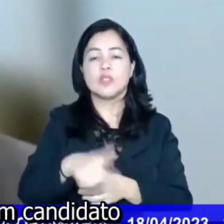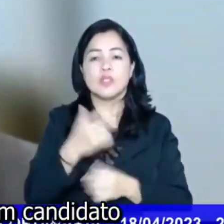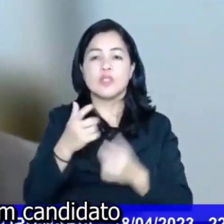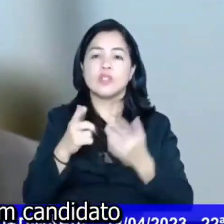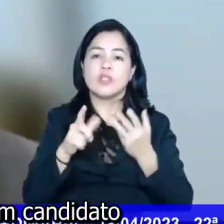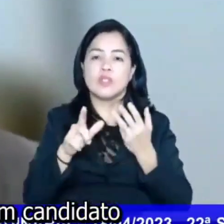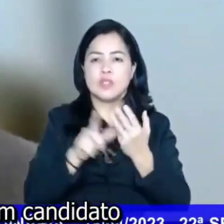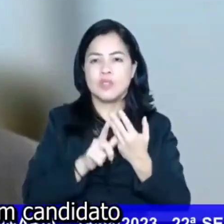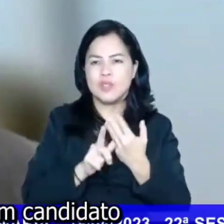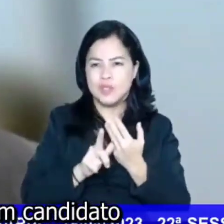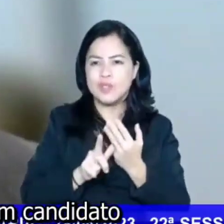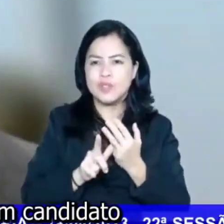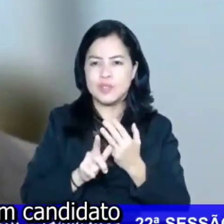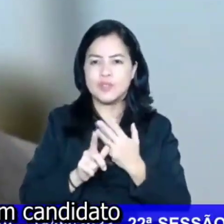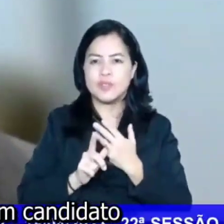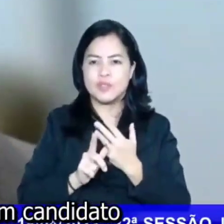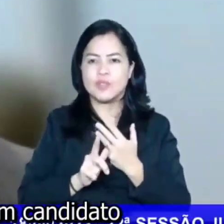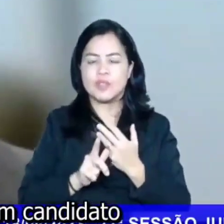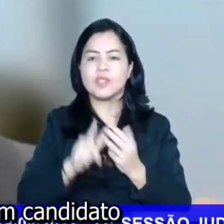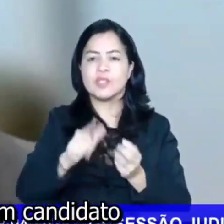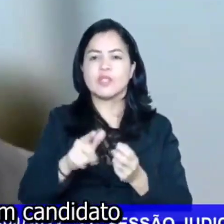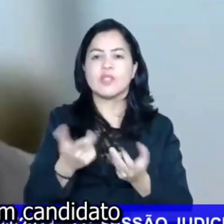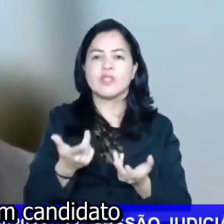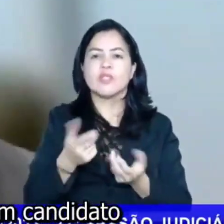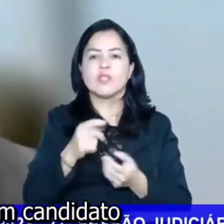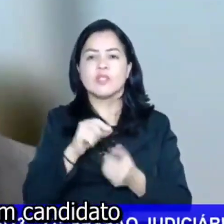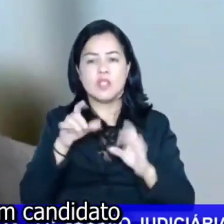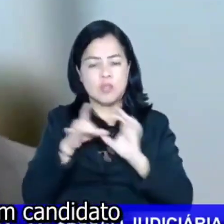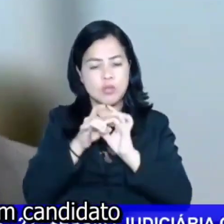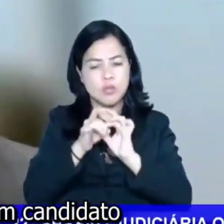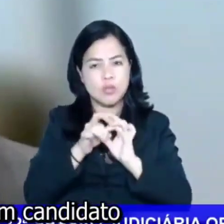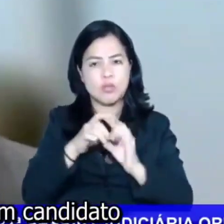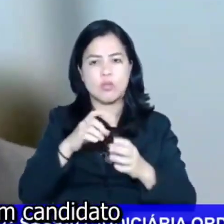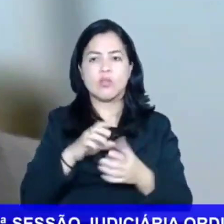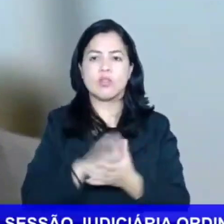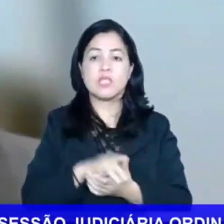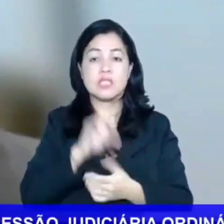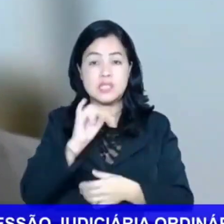da Silva. Então, somente por essa razão, excelência, somente pelo fato de